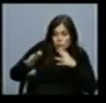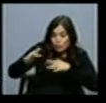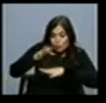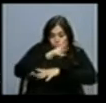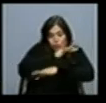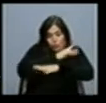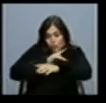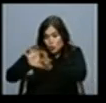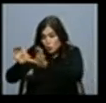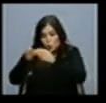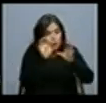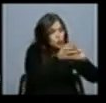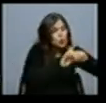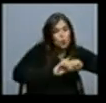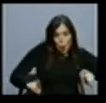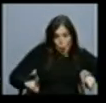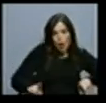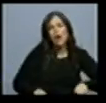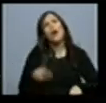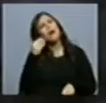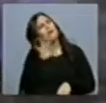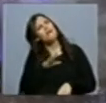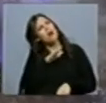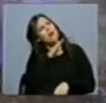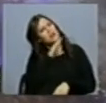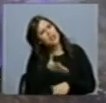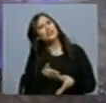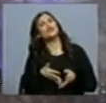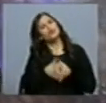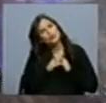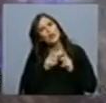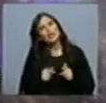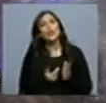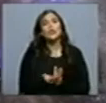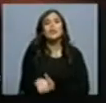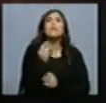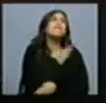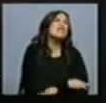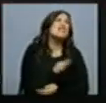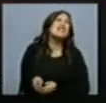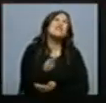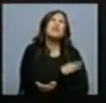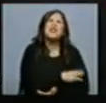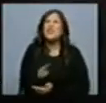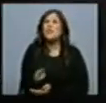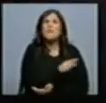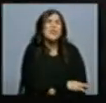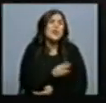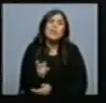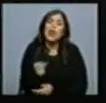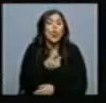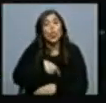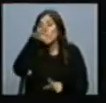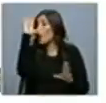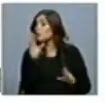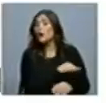classes diferentes de anéis. Como é que se consegue sustentar uma estrutura destas ao longo de milhares de milhões de anos? Ainda não sabemos. O que nós sabemos é